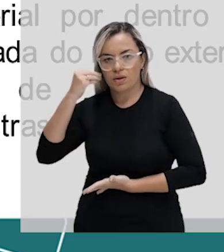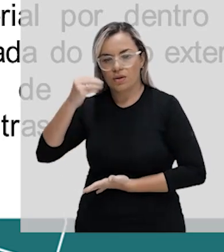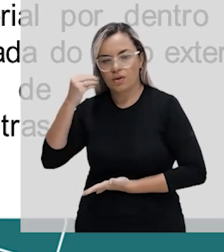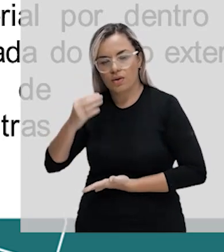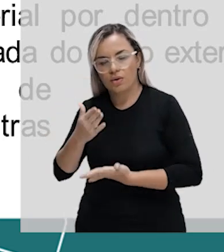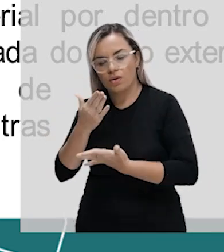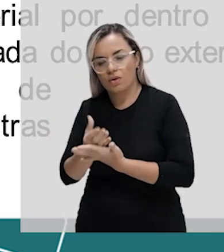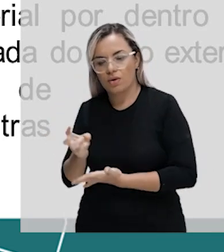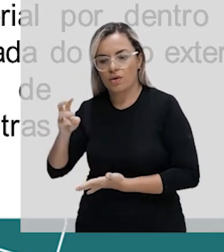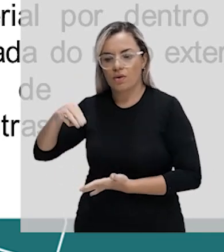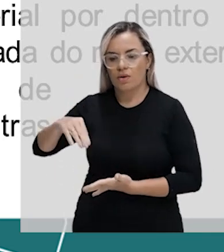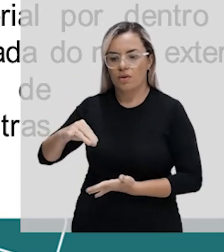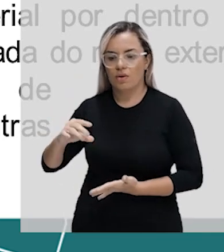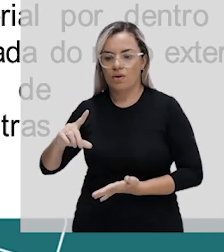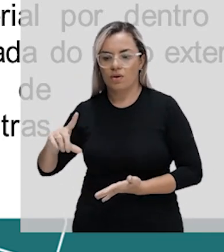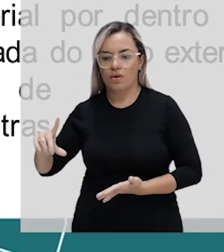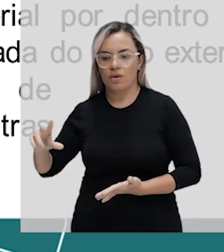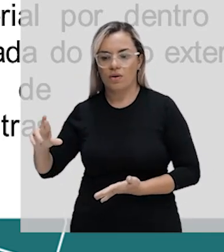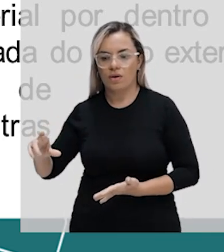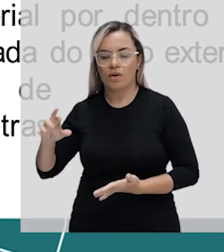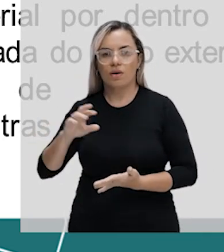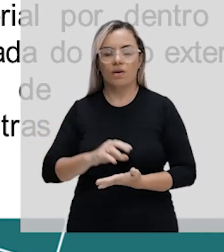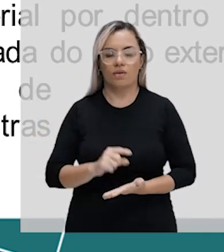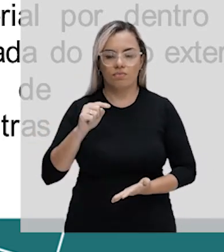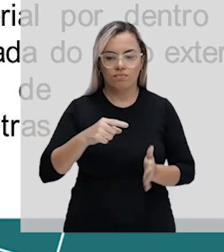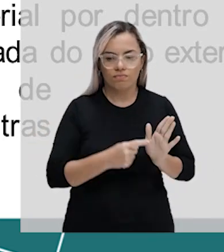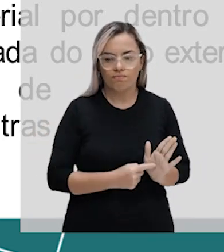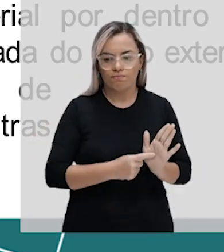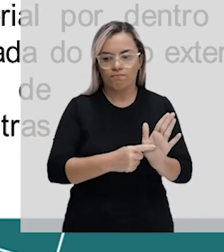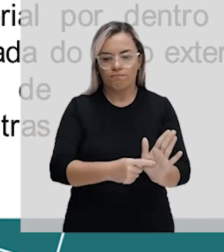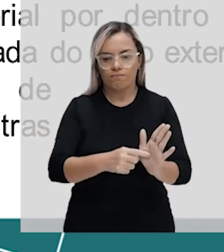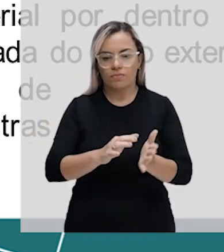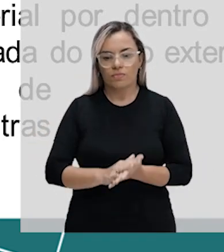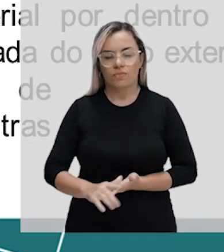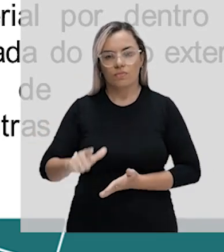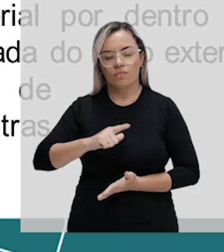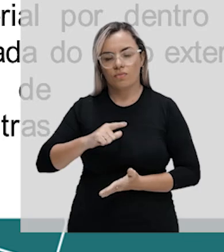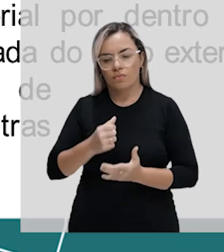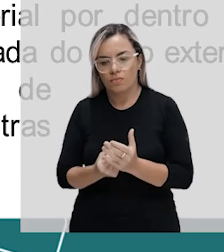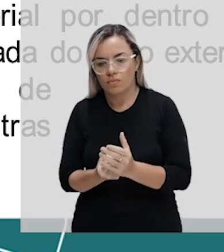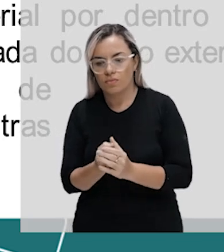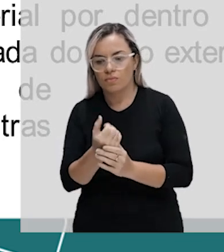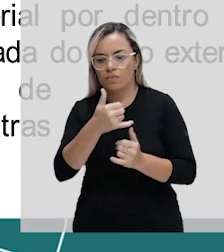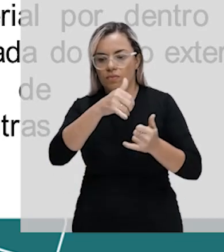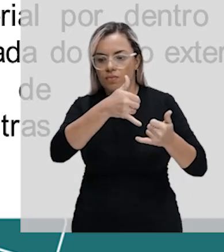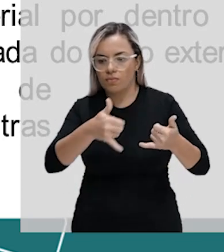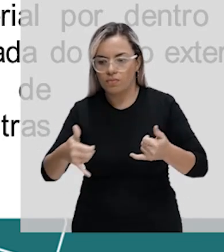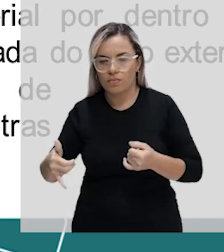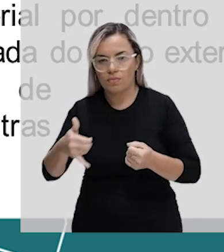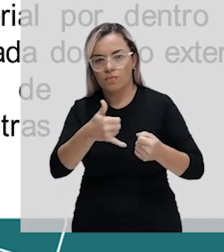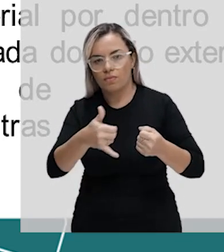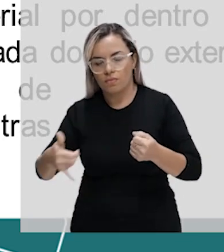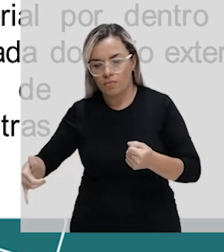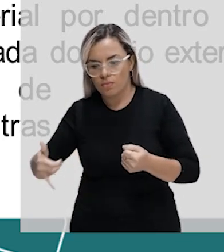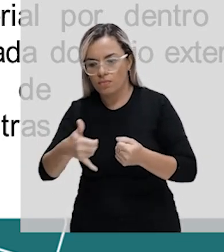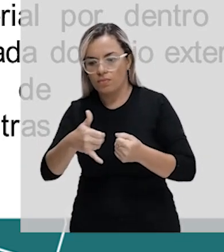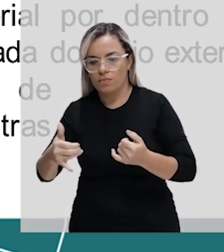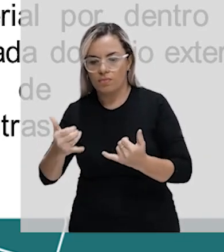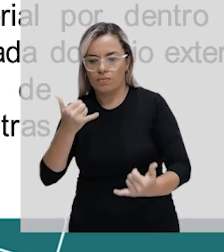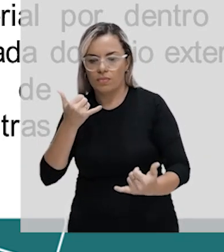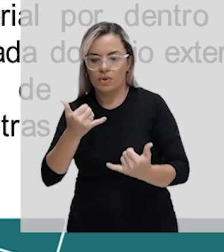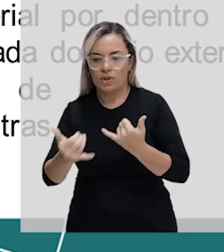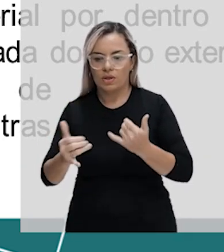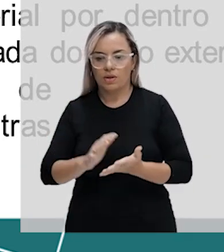Miller demonstrou que havia produção de aminoácidos em condições semelhantes às que havia